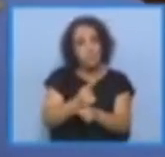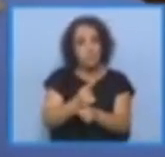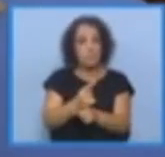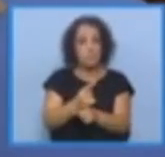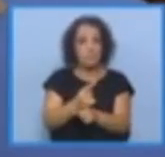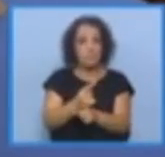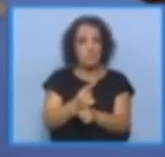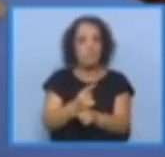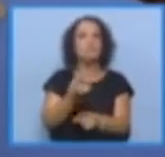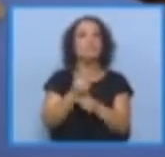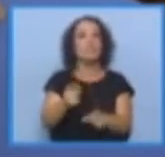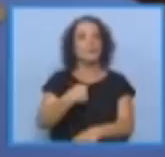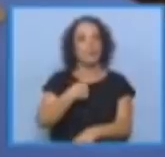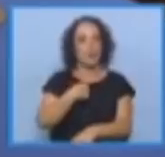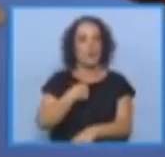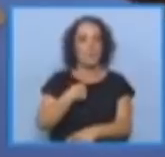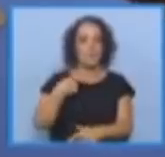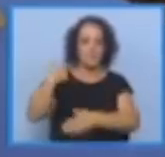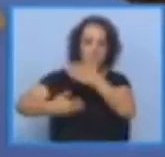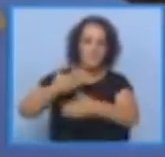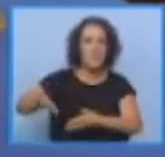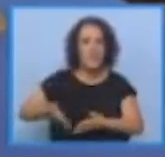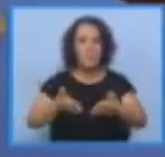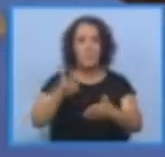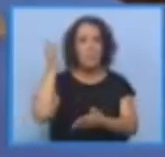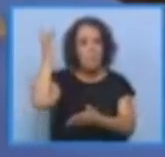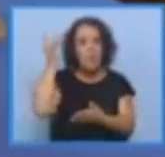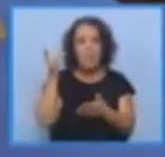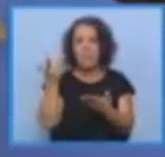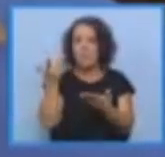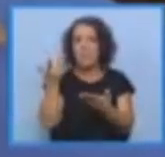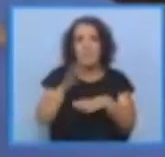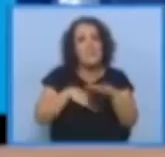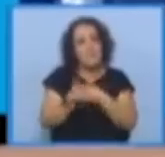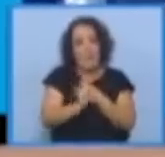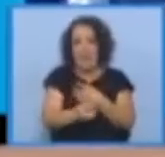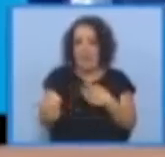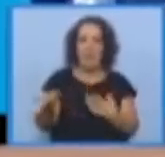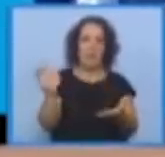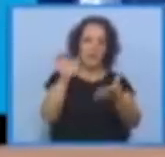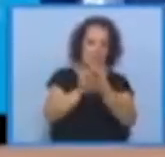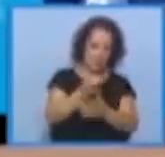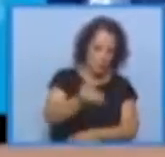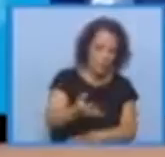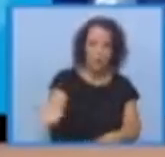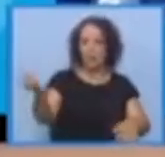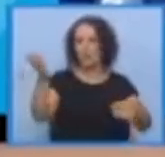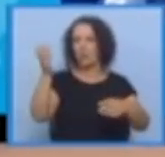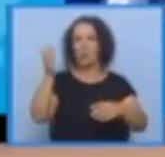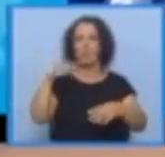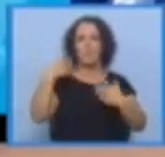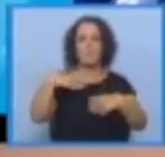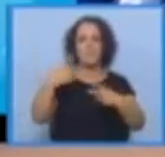fiz uma caminhada como padre, que fiz tudo quanto um padre pode fazer como padre. Desde o casamento, como é